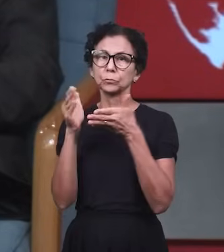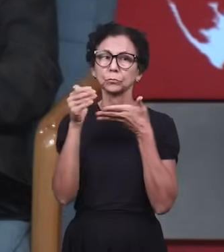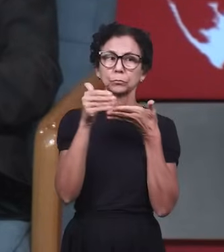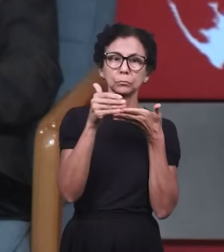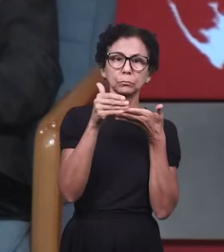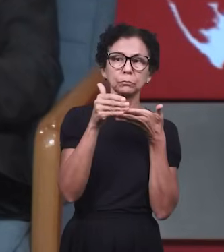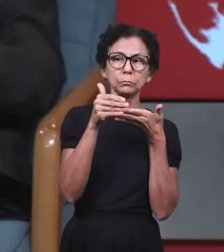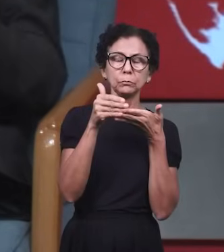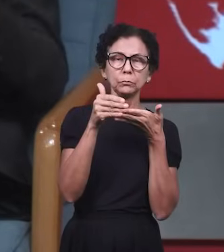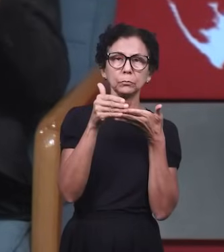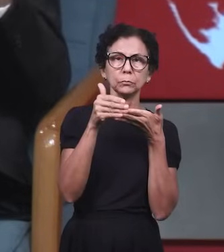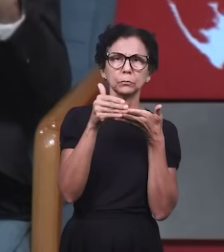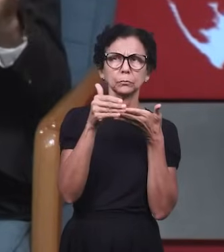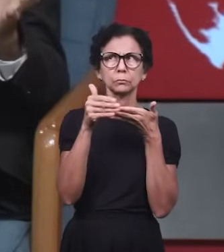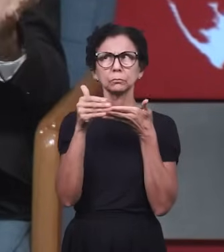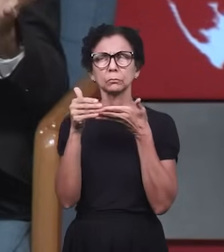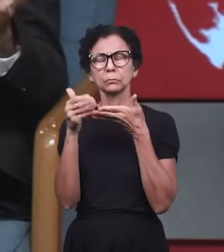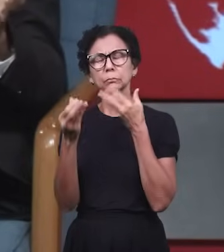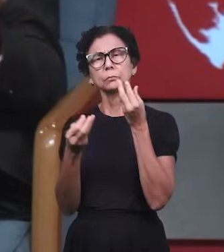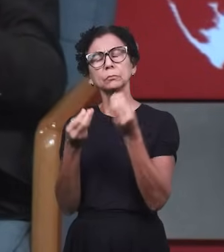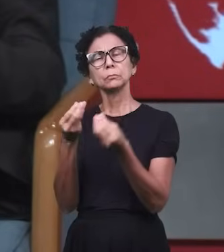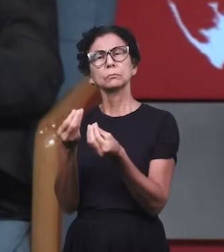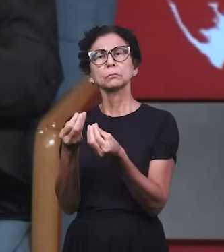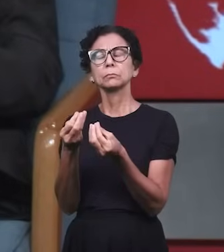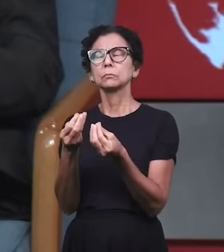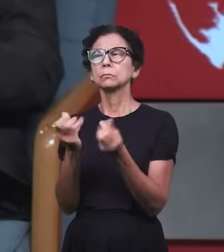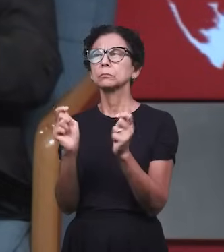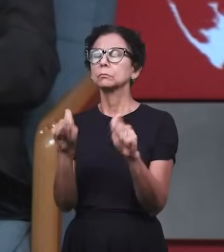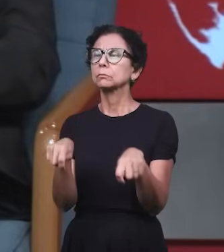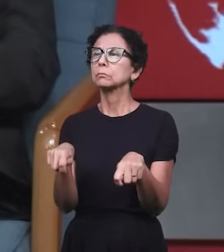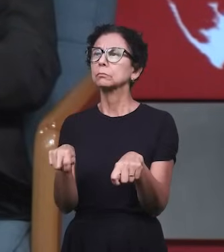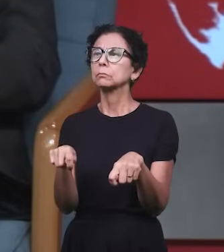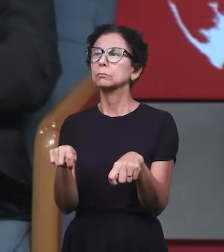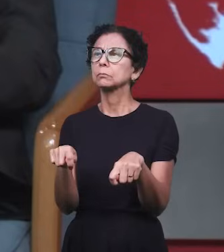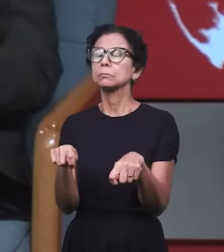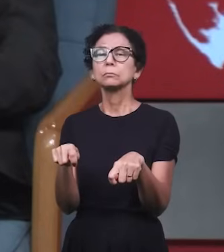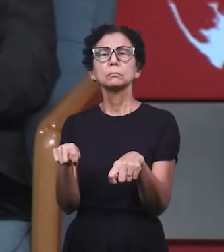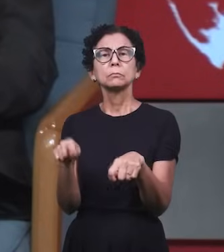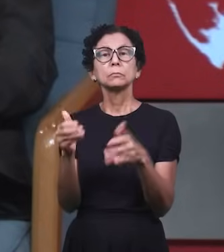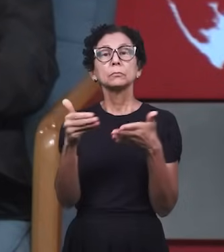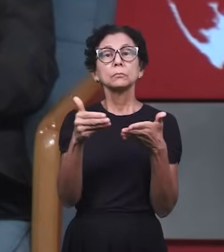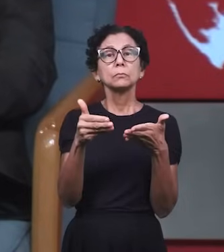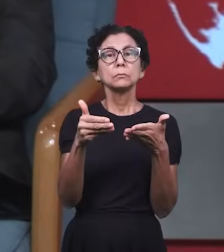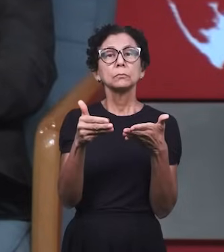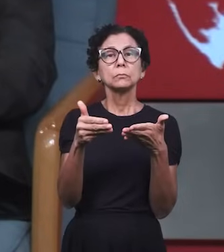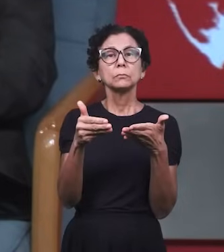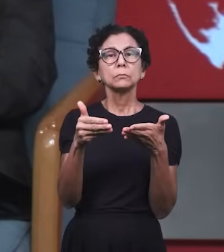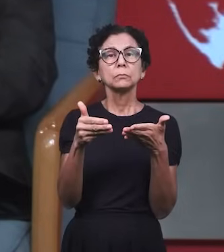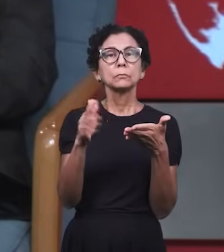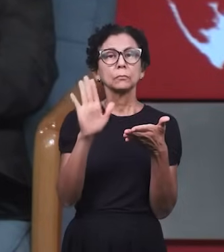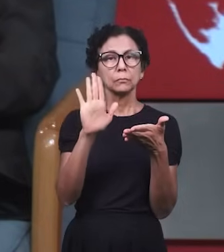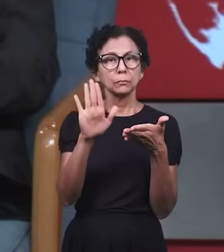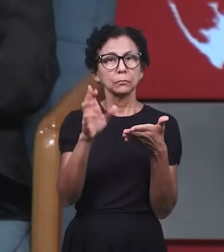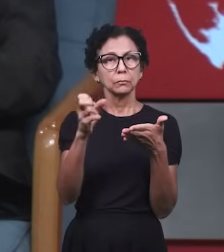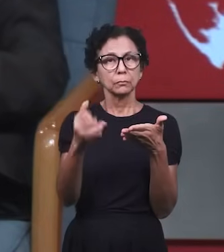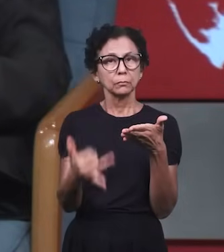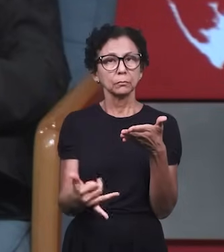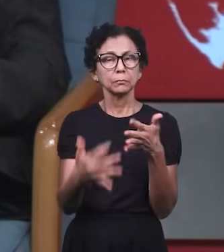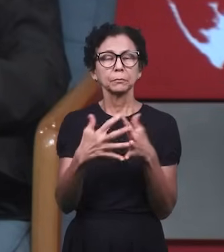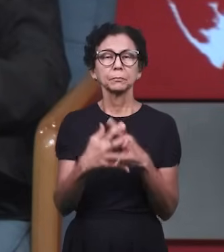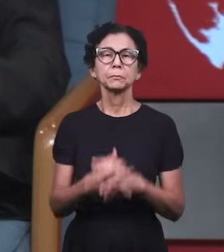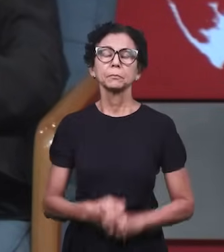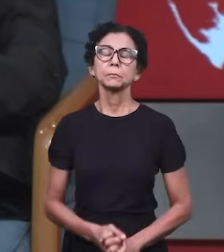doutrina. Mas como que pode acontecer isso hoje, desvio da doutrina? Claro, vamos